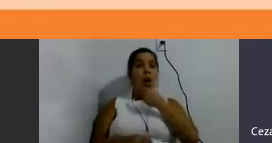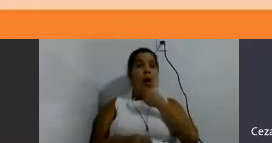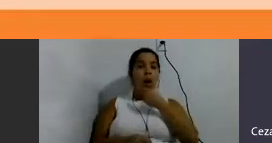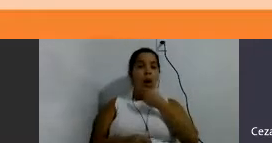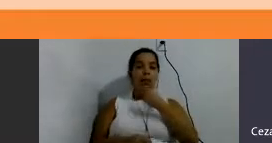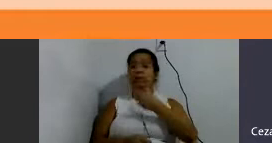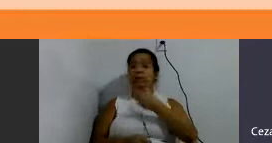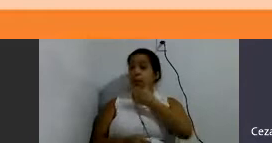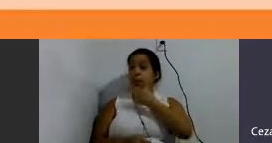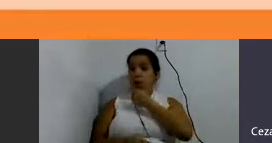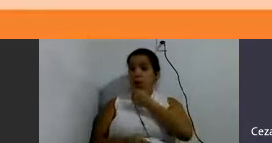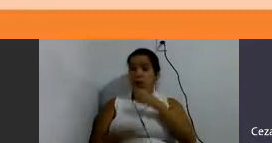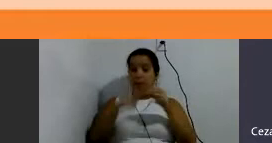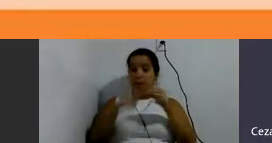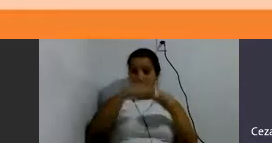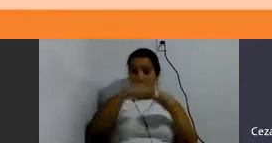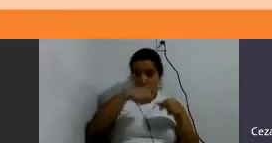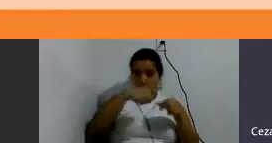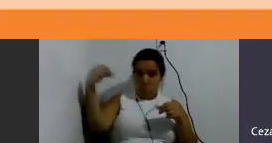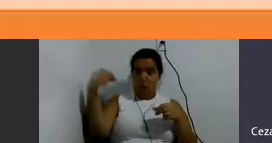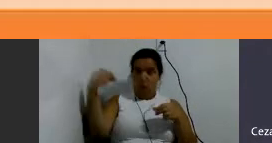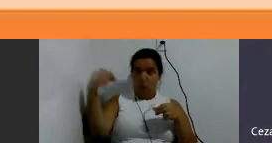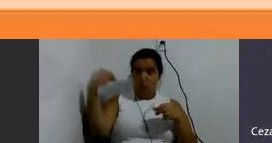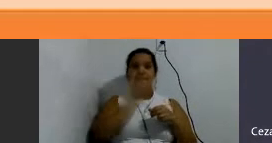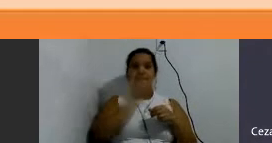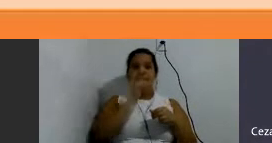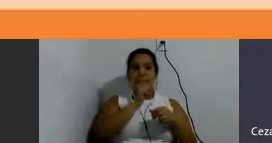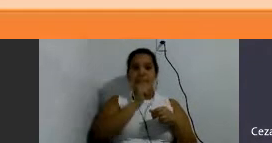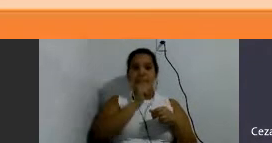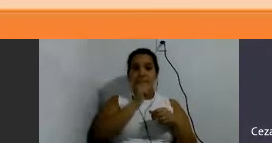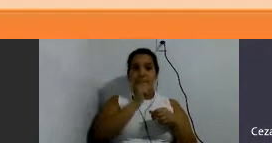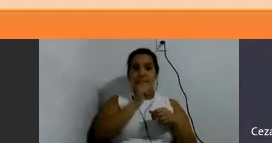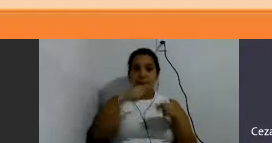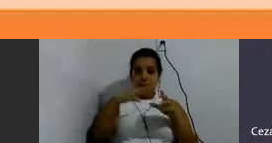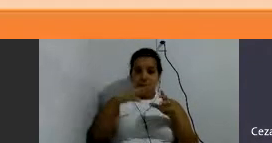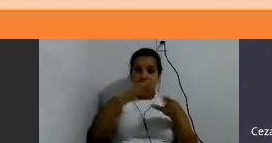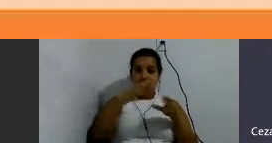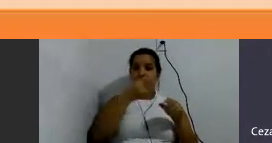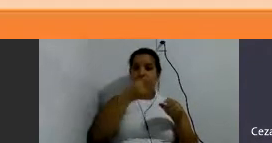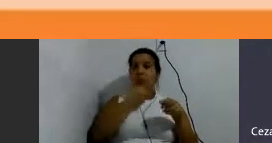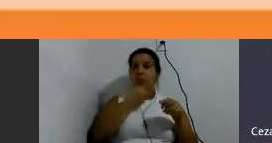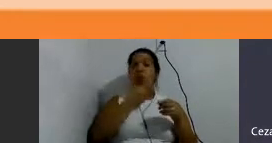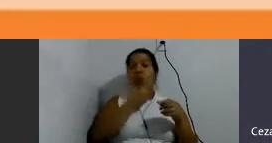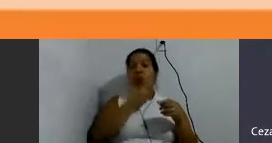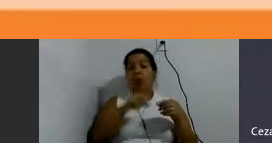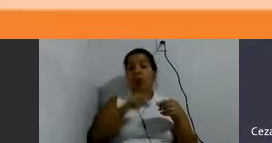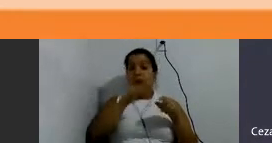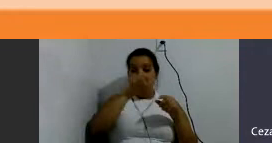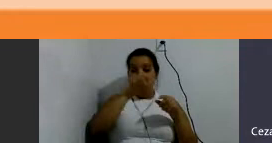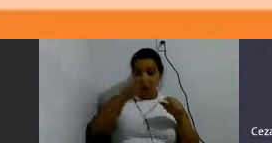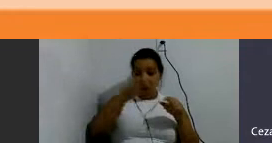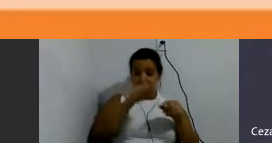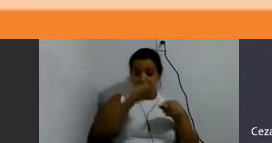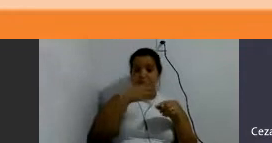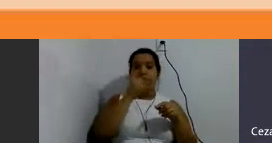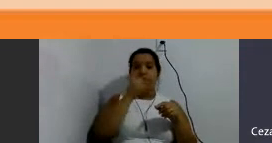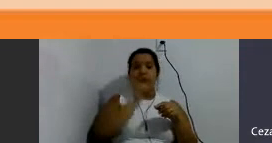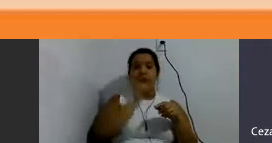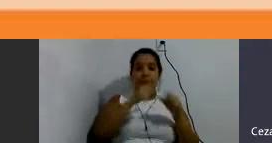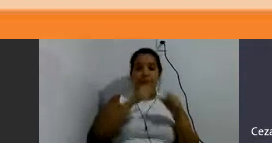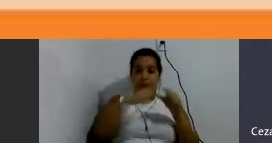posterior contínua. A fêmea, ela é pontiaguda. Então, aqui em cima a gente tem 2 machos e aqui embaixo a